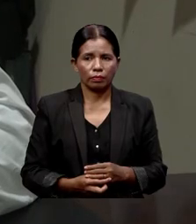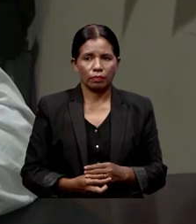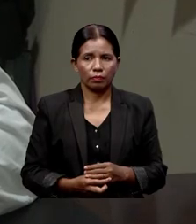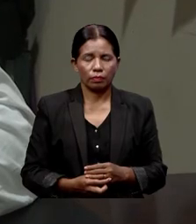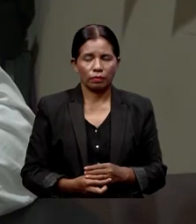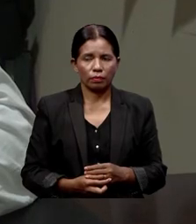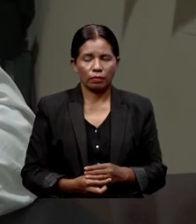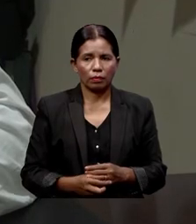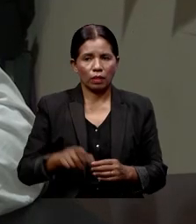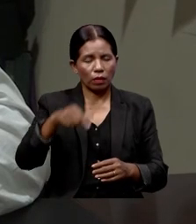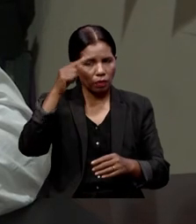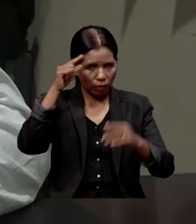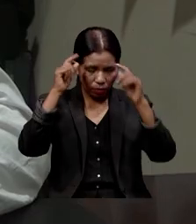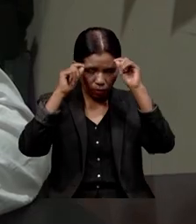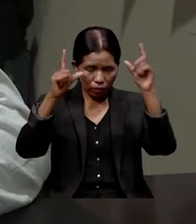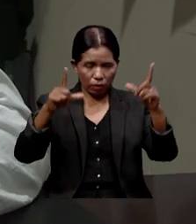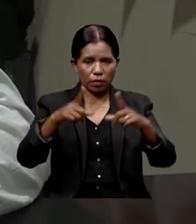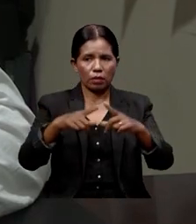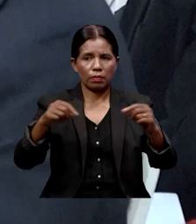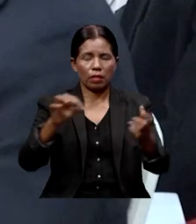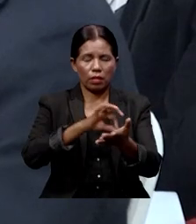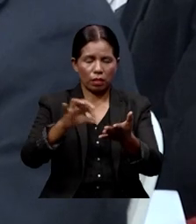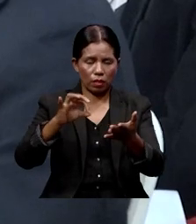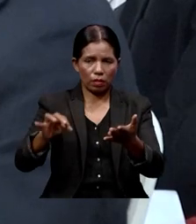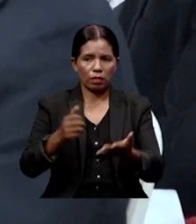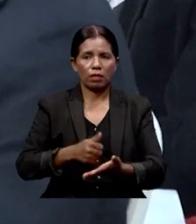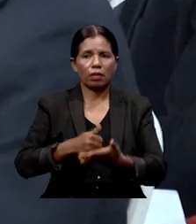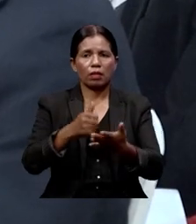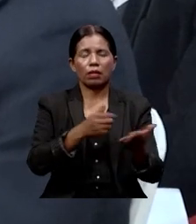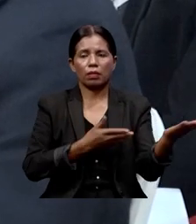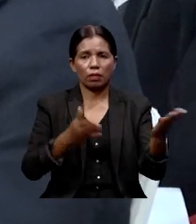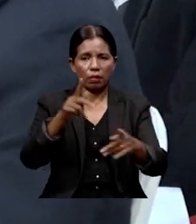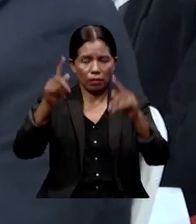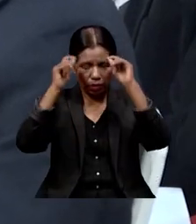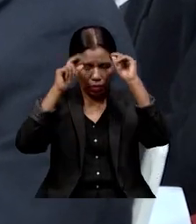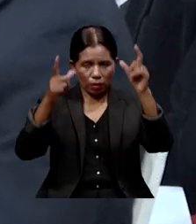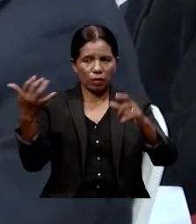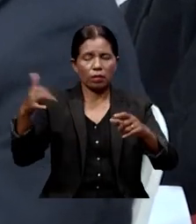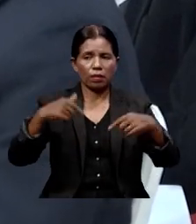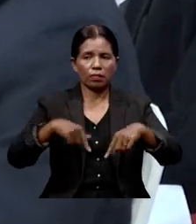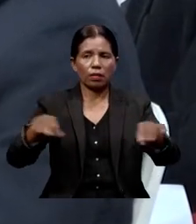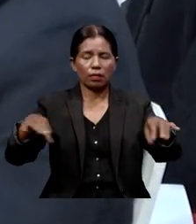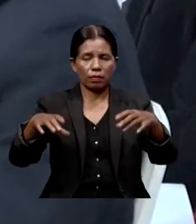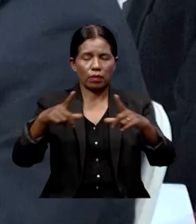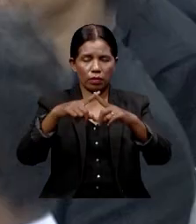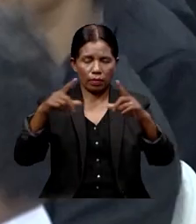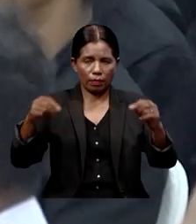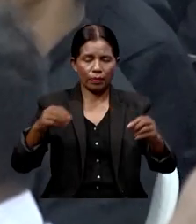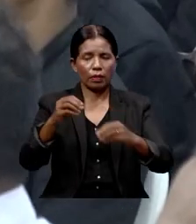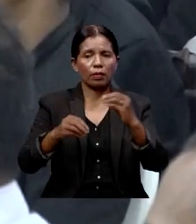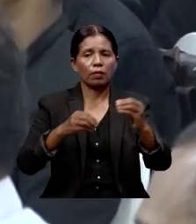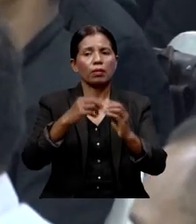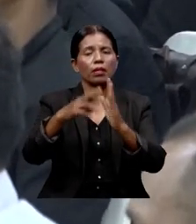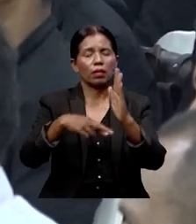Foi lá que o governo Timor-Leste do Japão assinou uma nota de atendimento onde a Ruka Timor-Ancira para serviço de Japão. Na cona para que